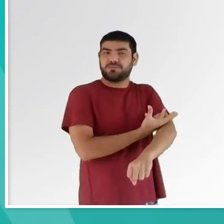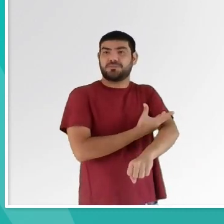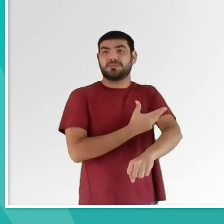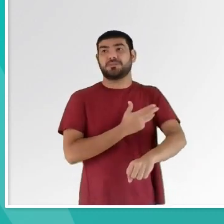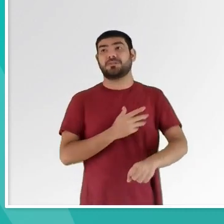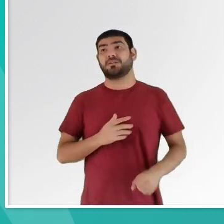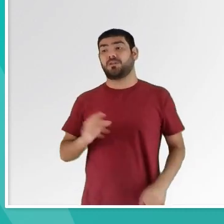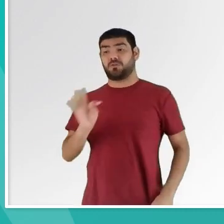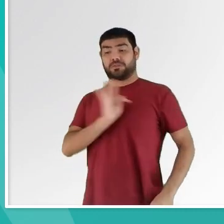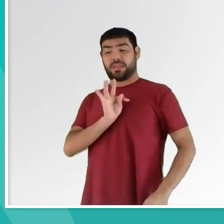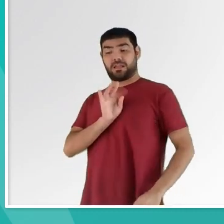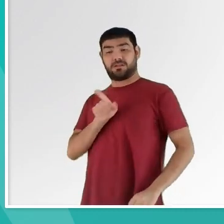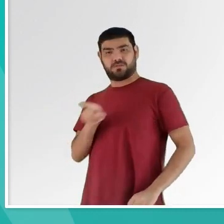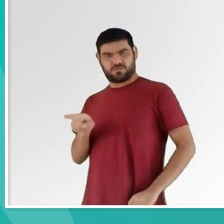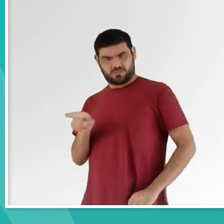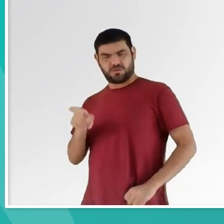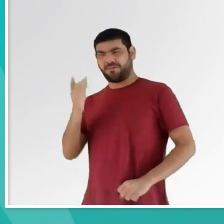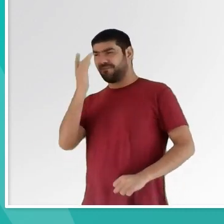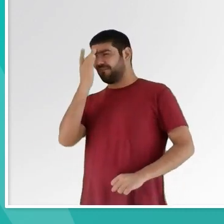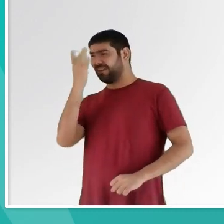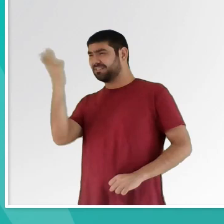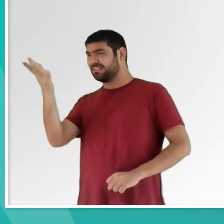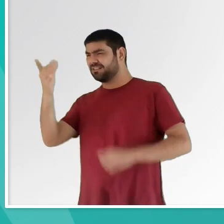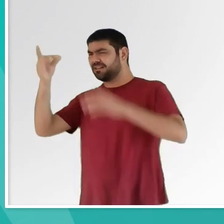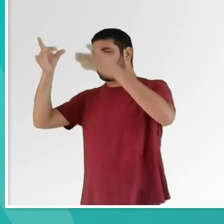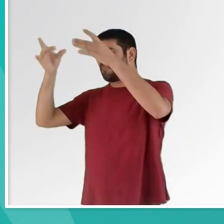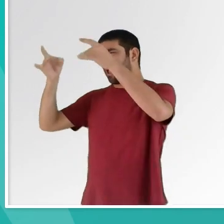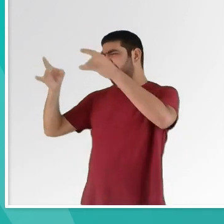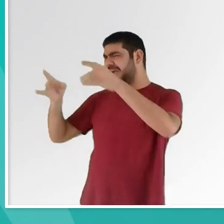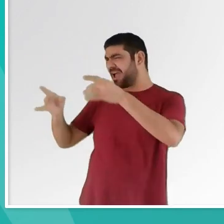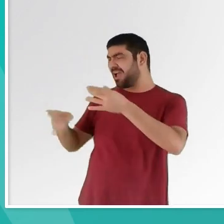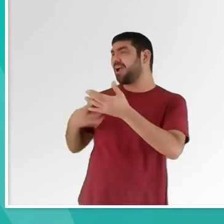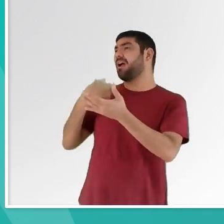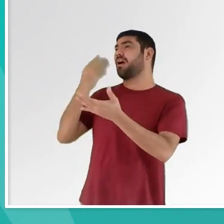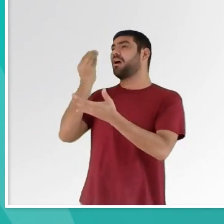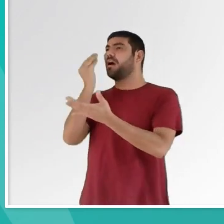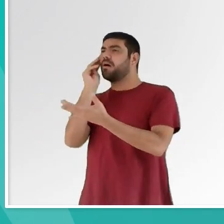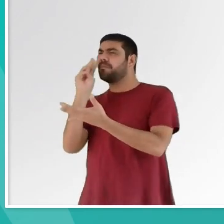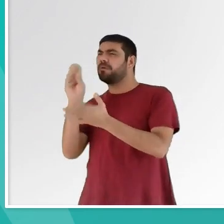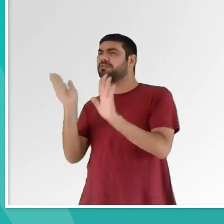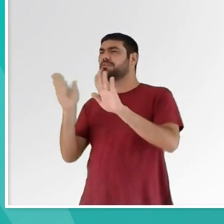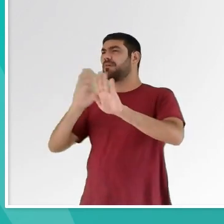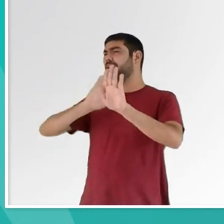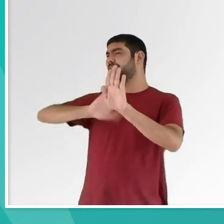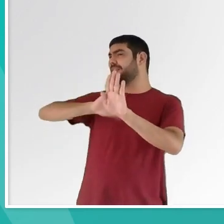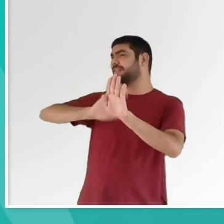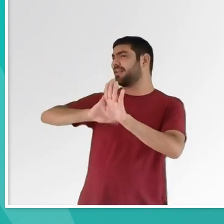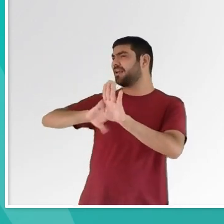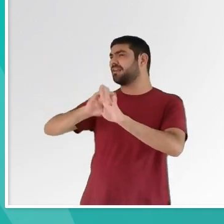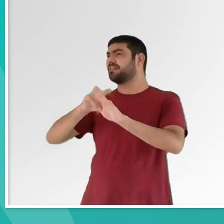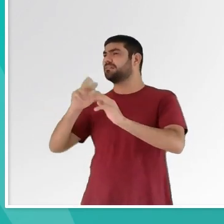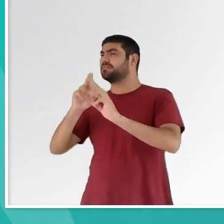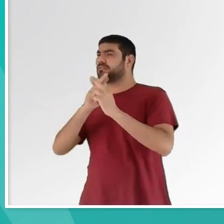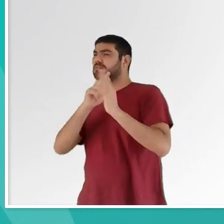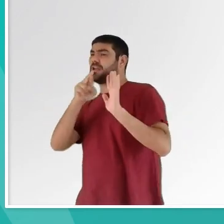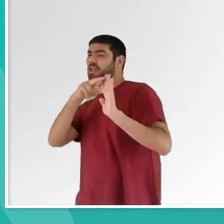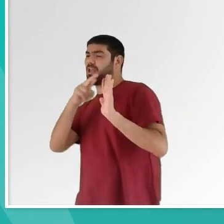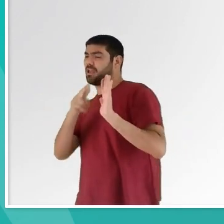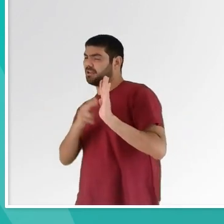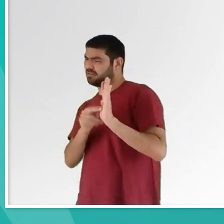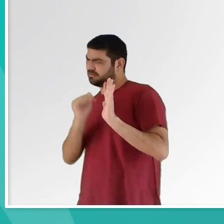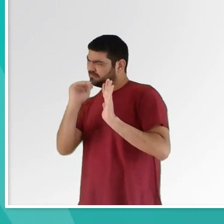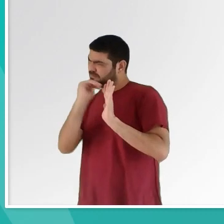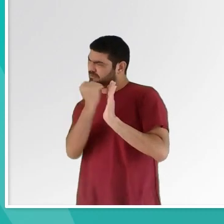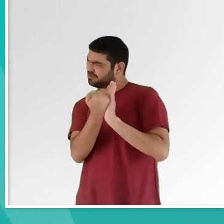técnico facilita, descreve e apresenta uma ideia por meio de regras e procedimentos.